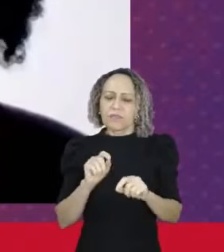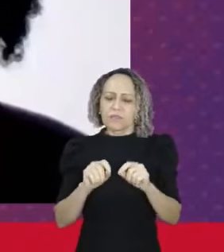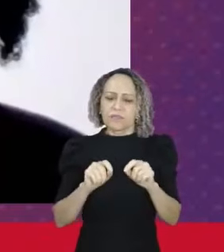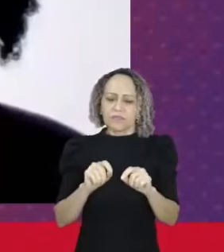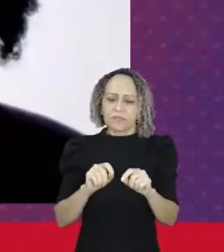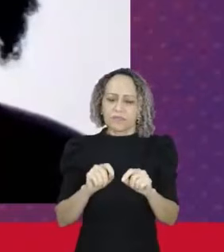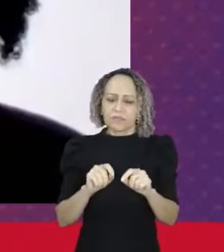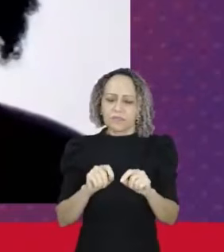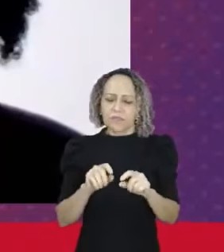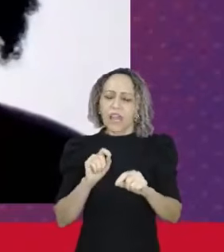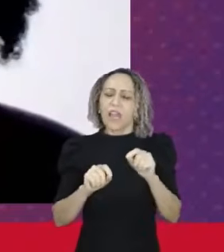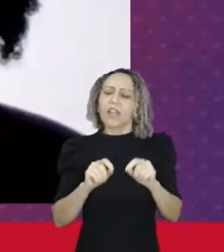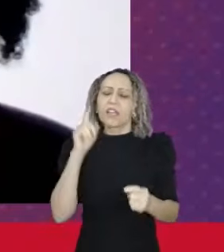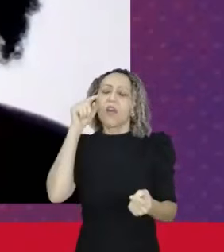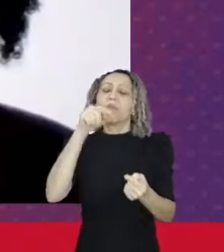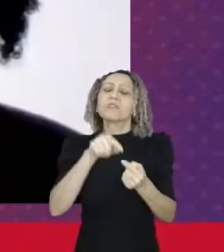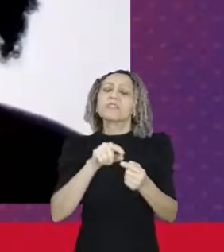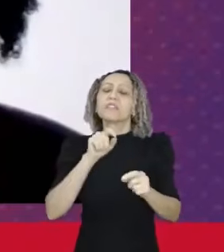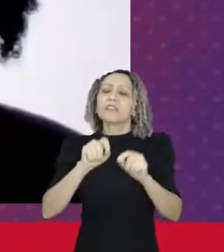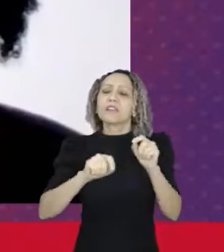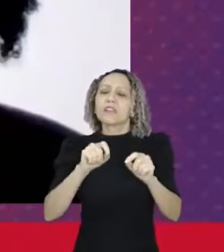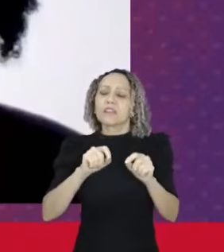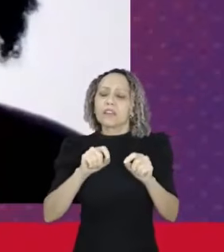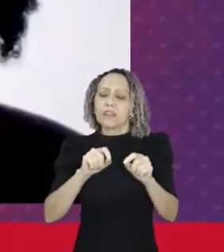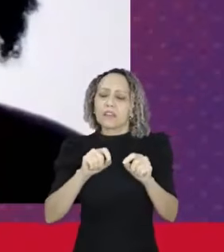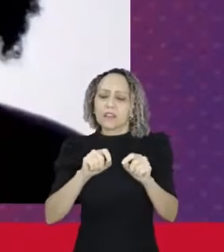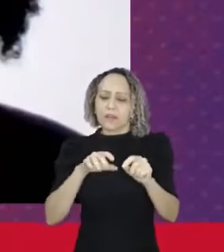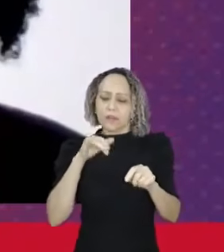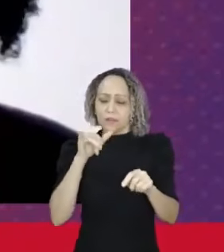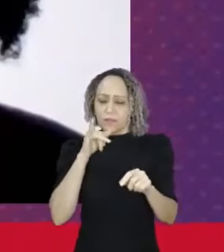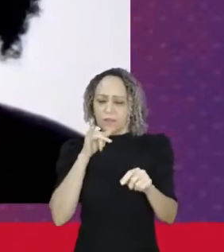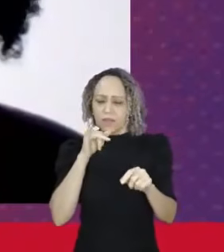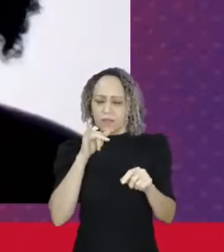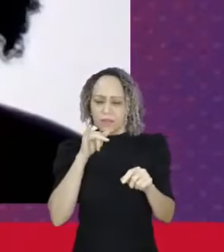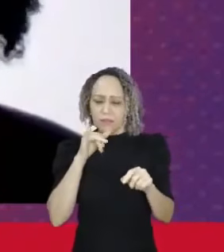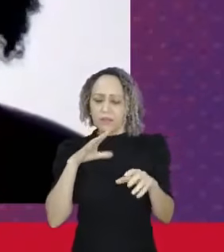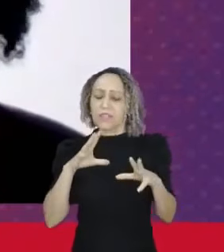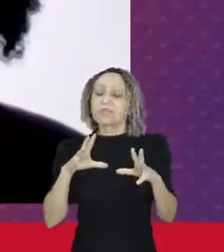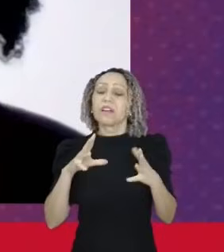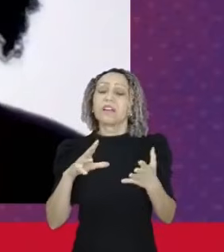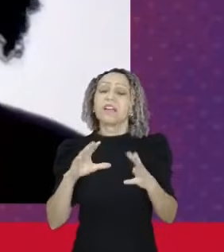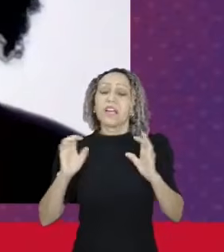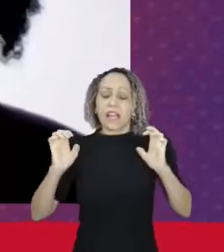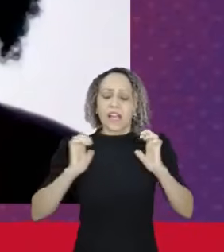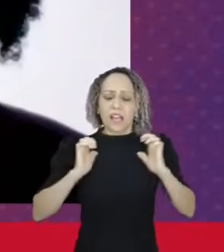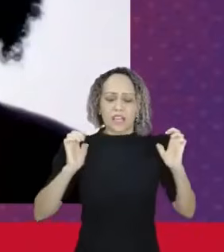geralmente para que se fossem tomados as riquezas